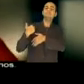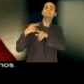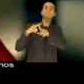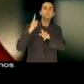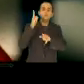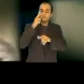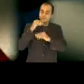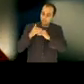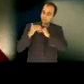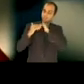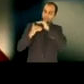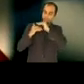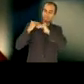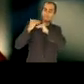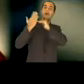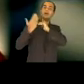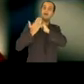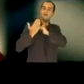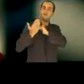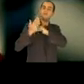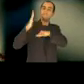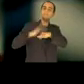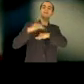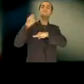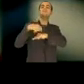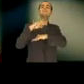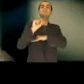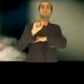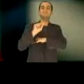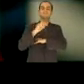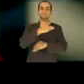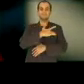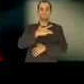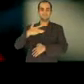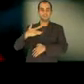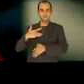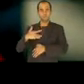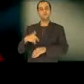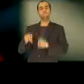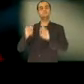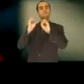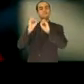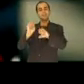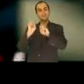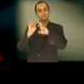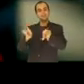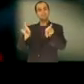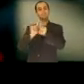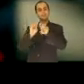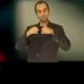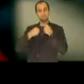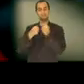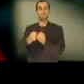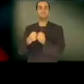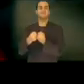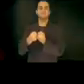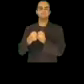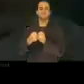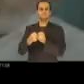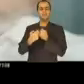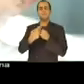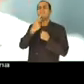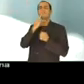anos. Mas avançar agora, onde a gente mais precisa: saúde, educação e